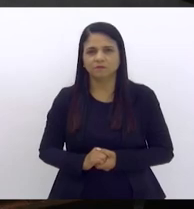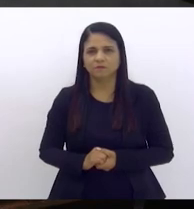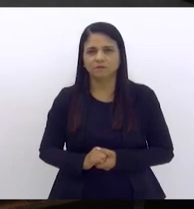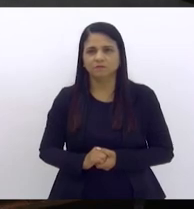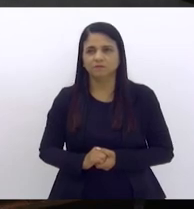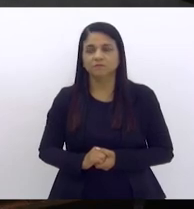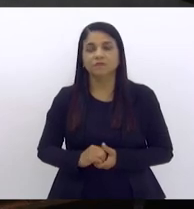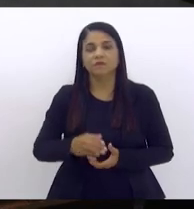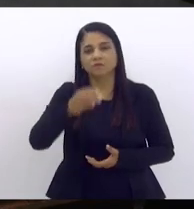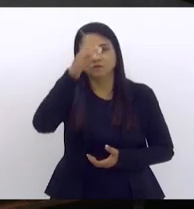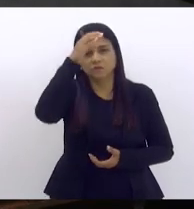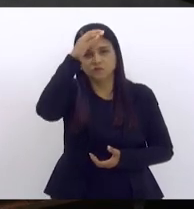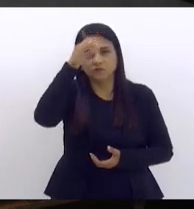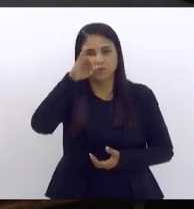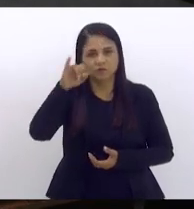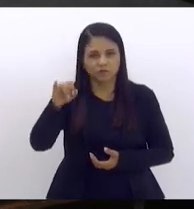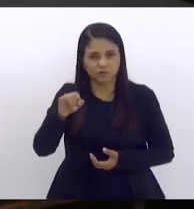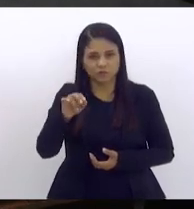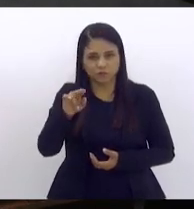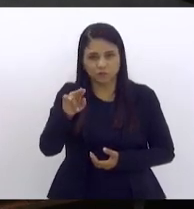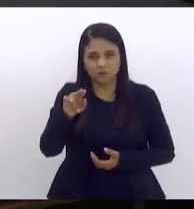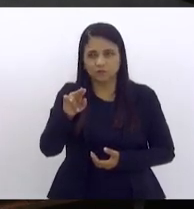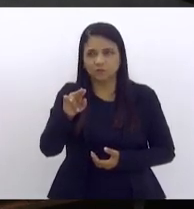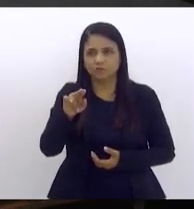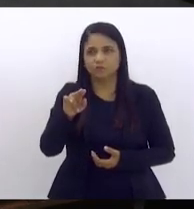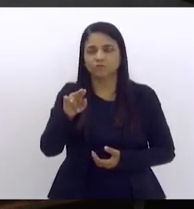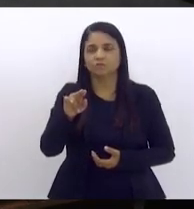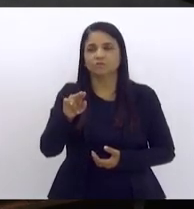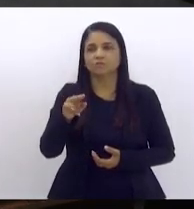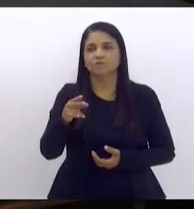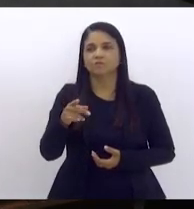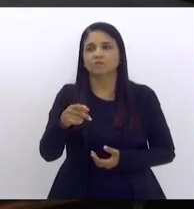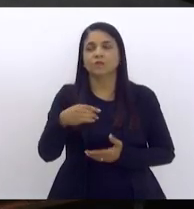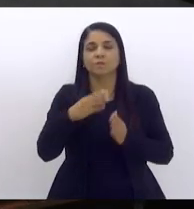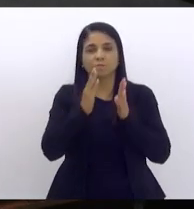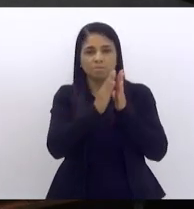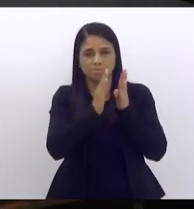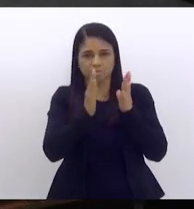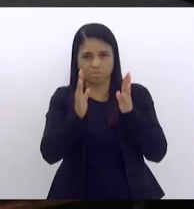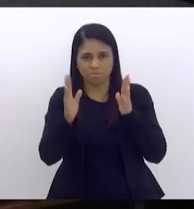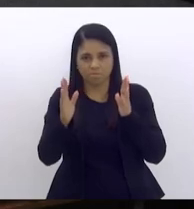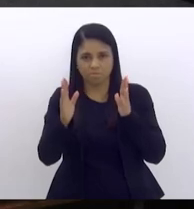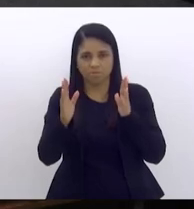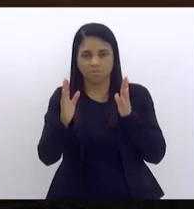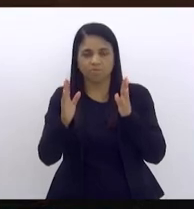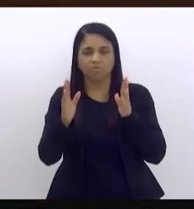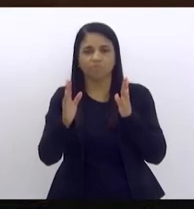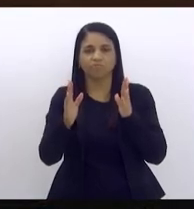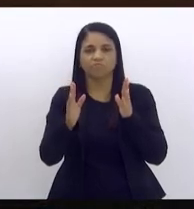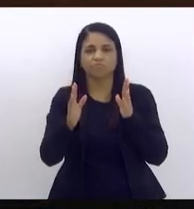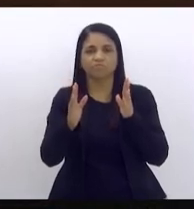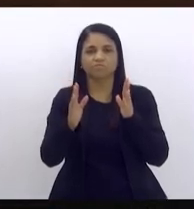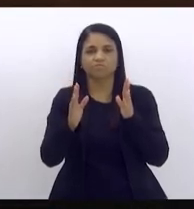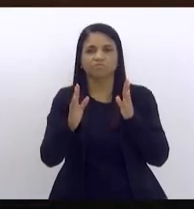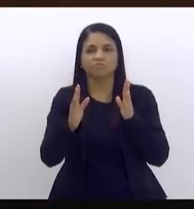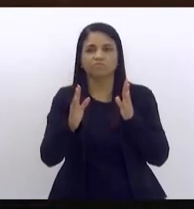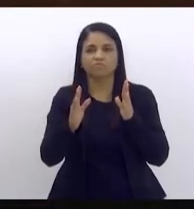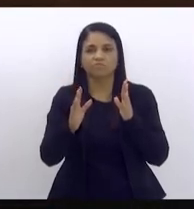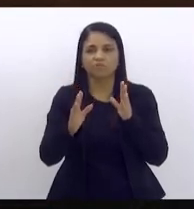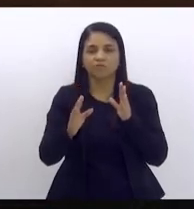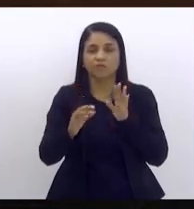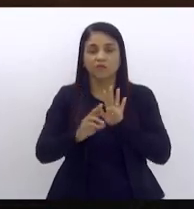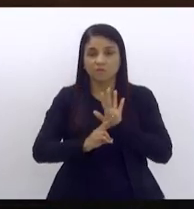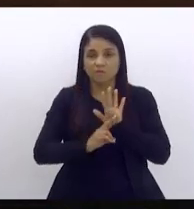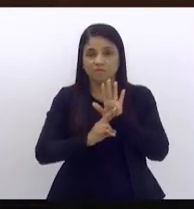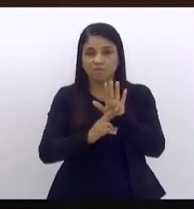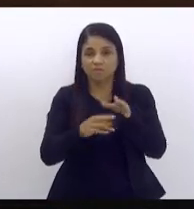Tia Ju, é só para poder comunicar, pela ordem, né, da nossa implantação da frente